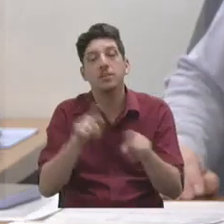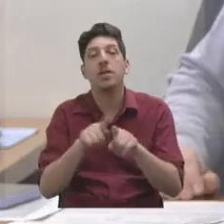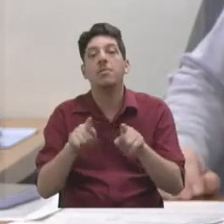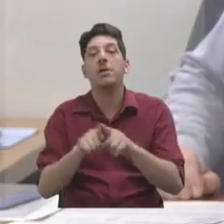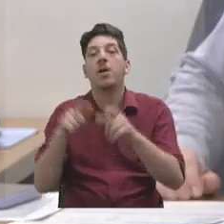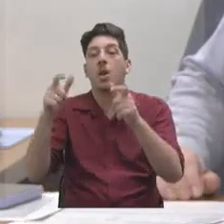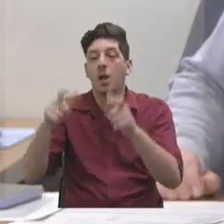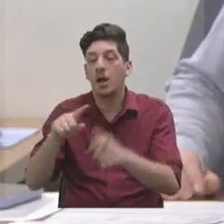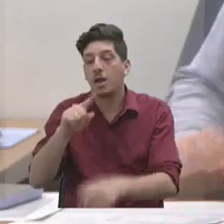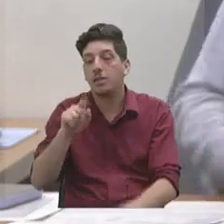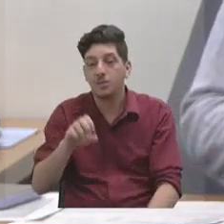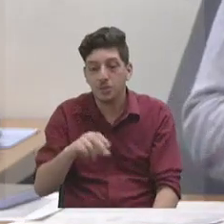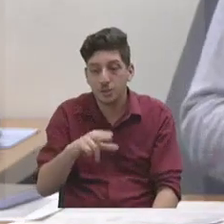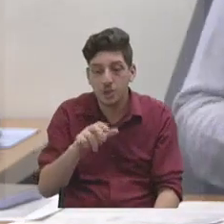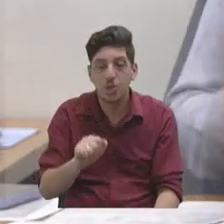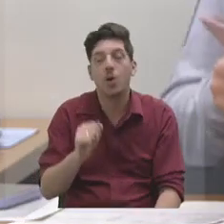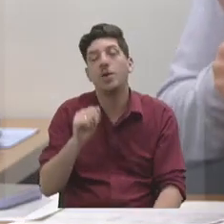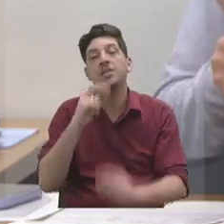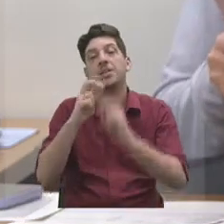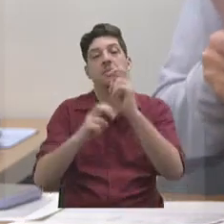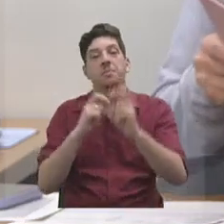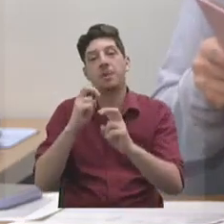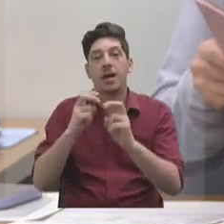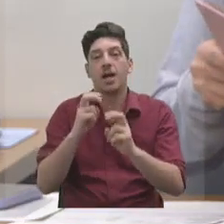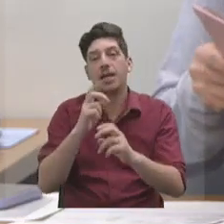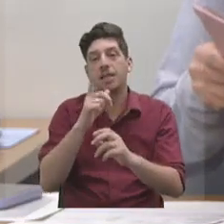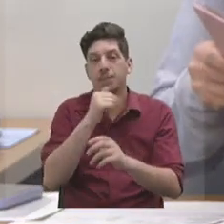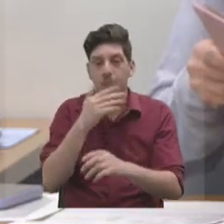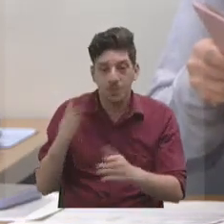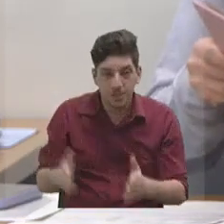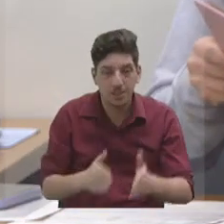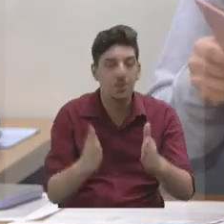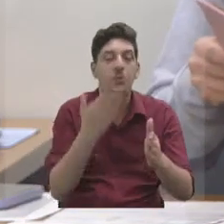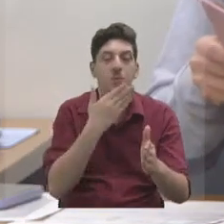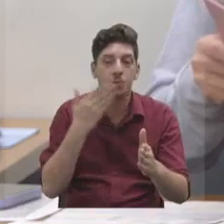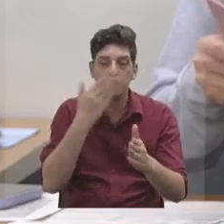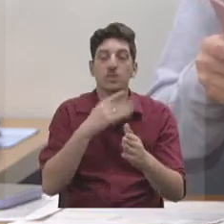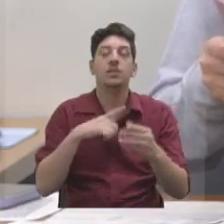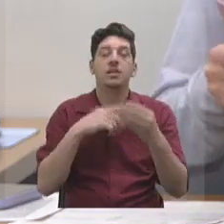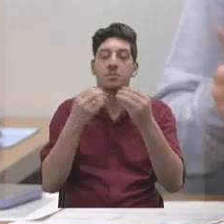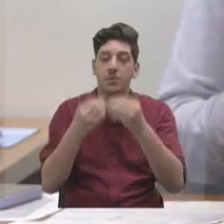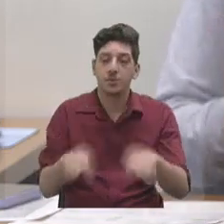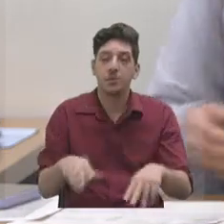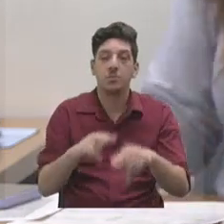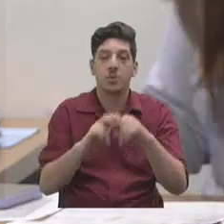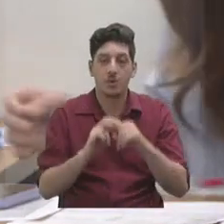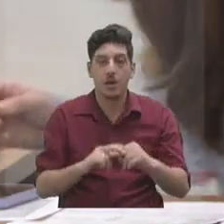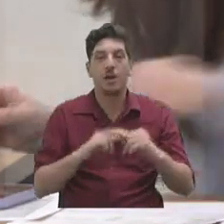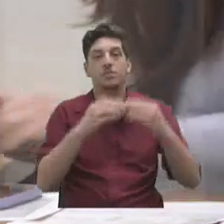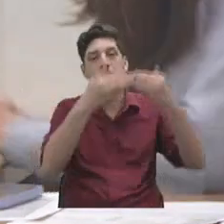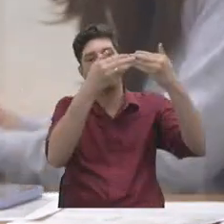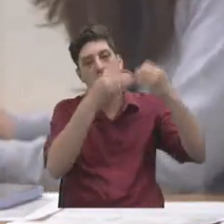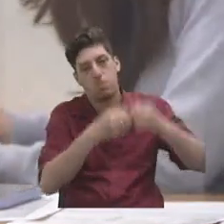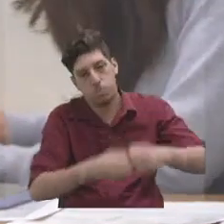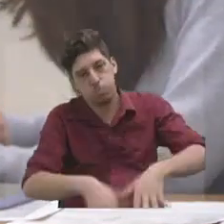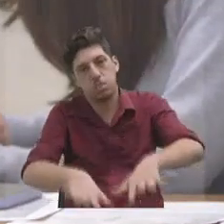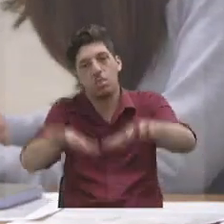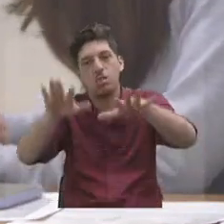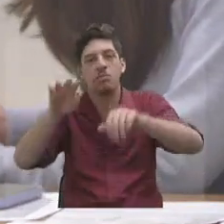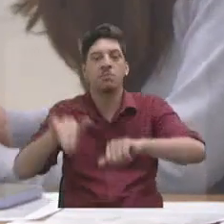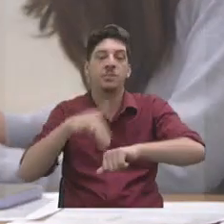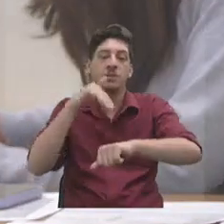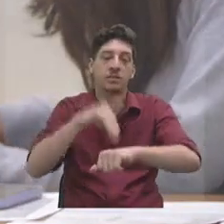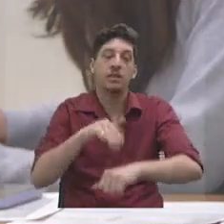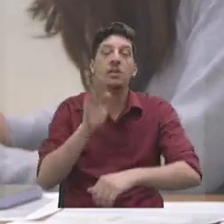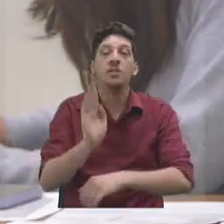parque estadual do Rio Doce e que foi certamente impactado com acidente de Mariana tratamos em relação ao Contorno